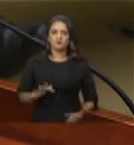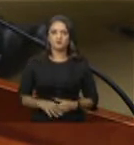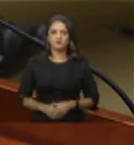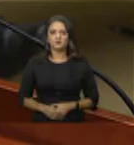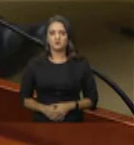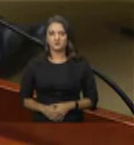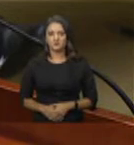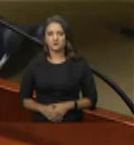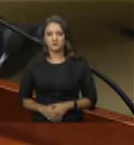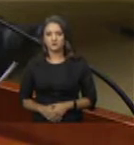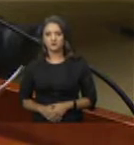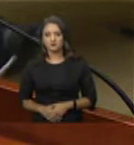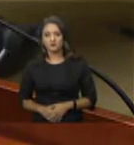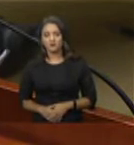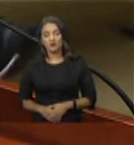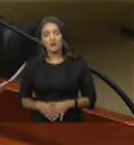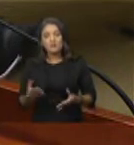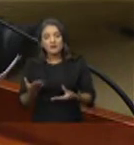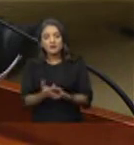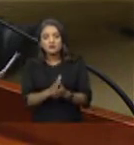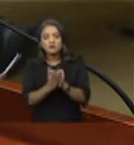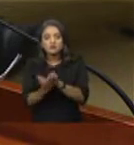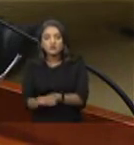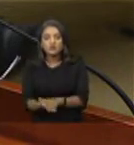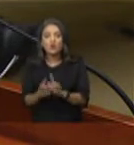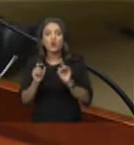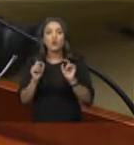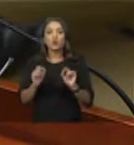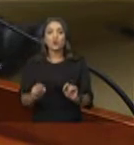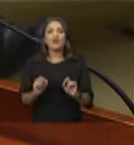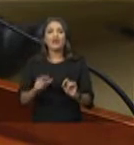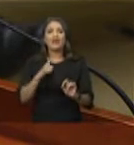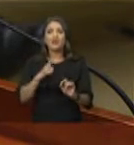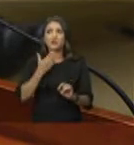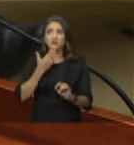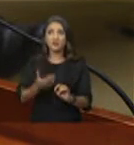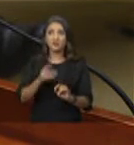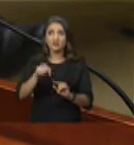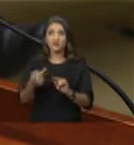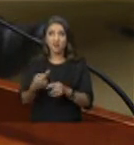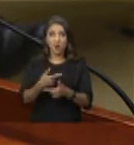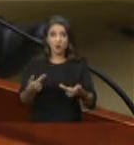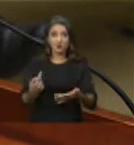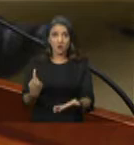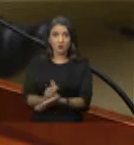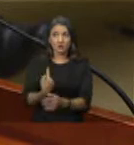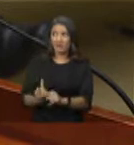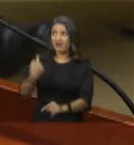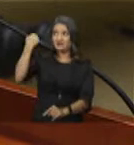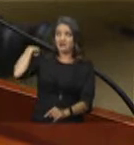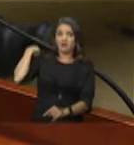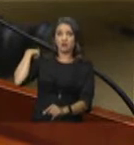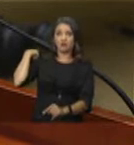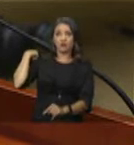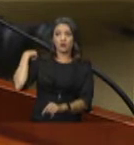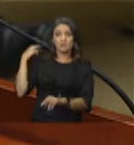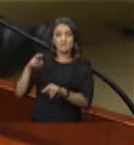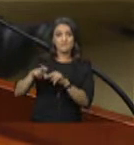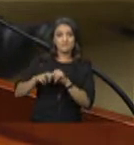o caso concreto e repetição de indébito para o passado em uma decisão lucrativa